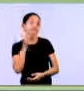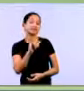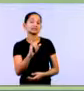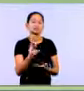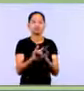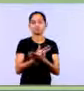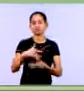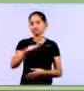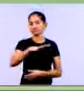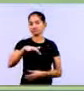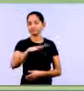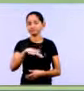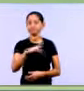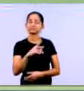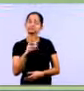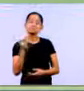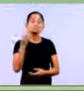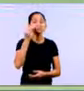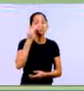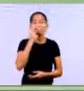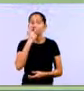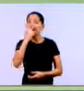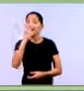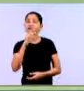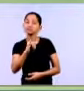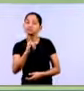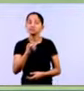Então estará previsto lá que se